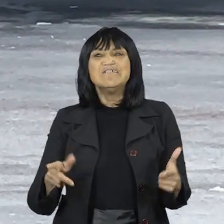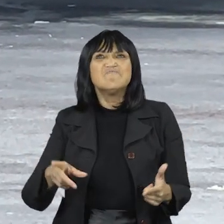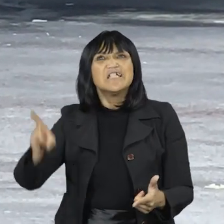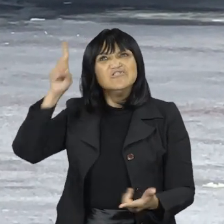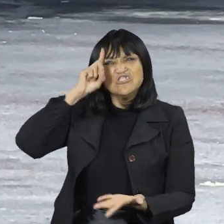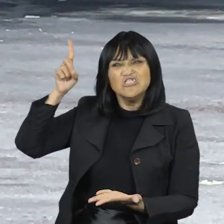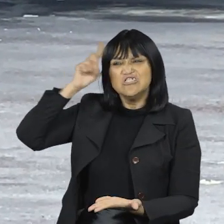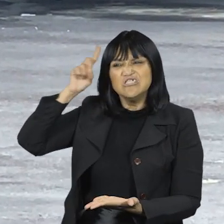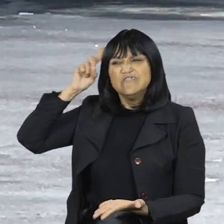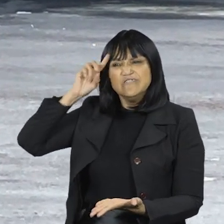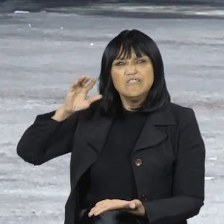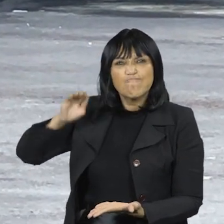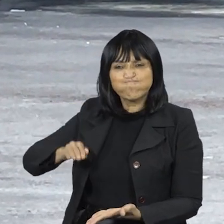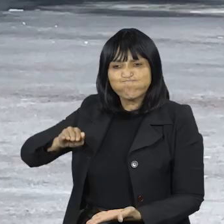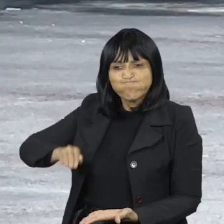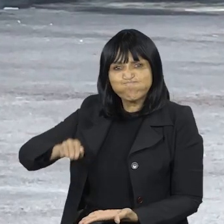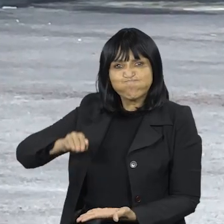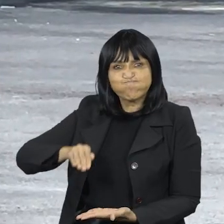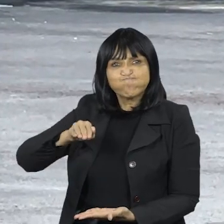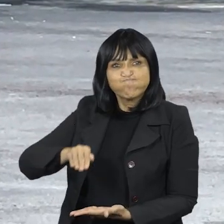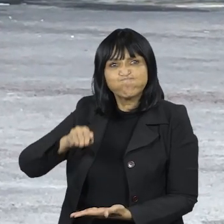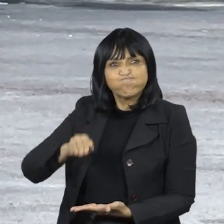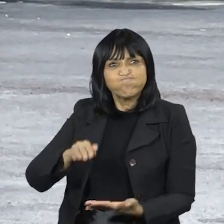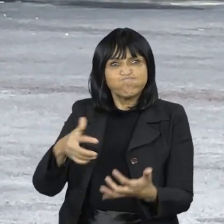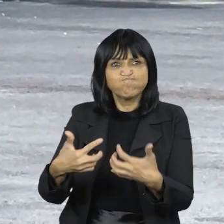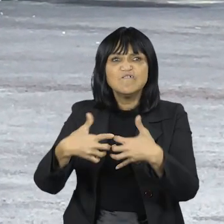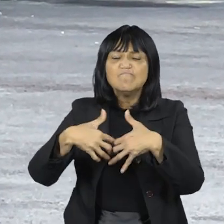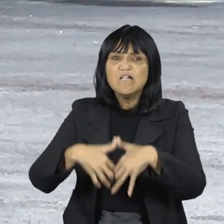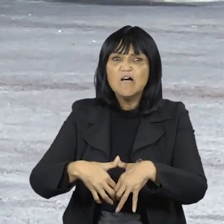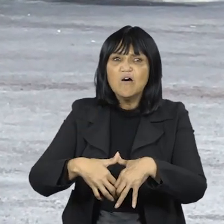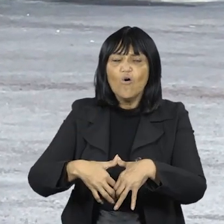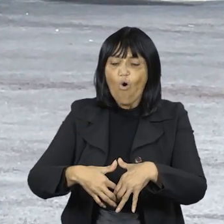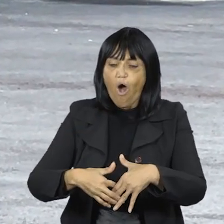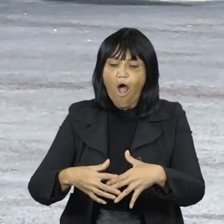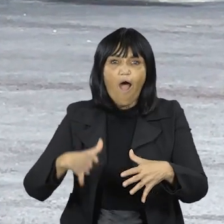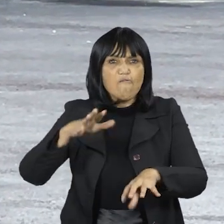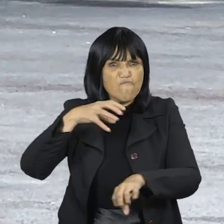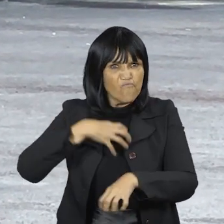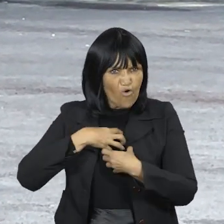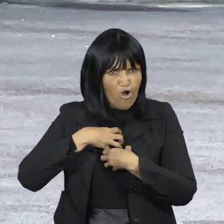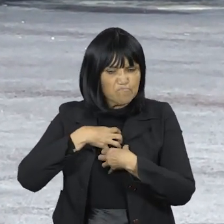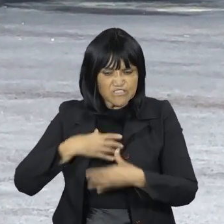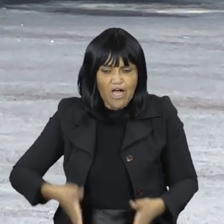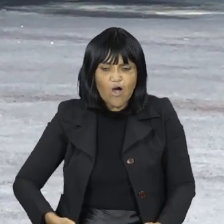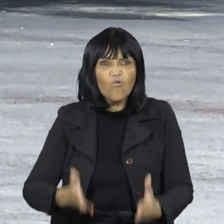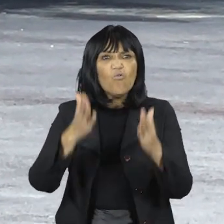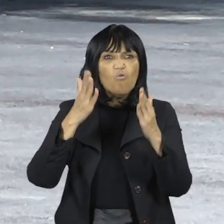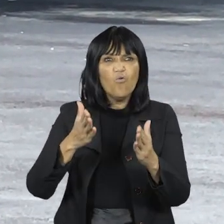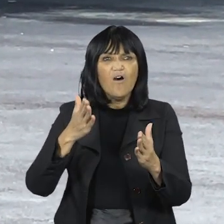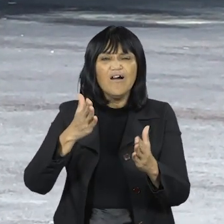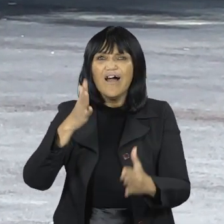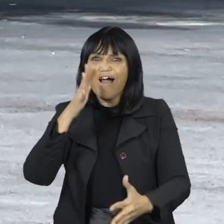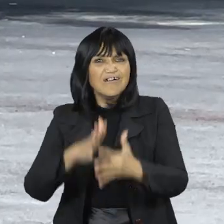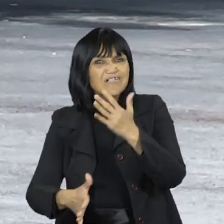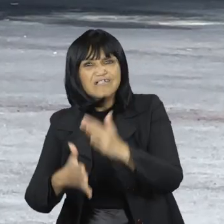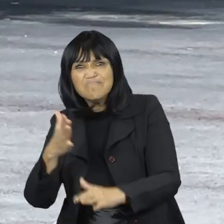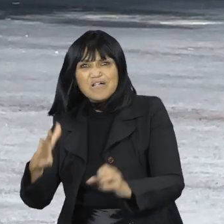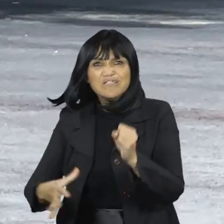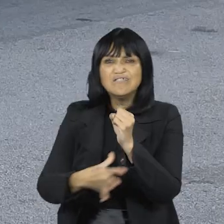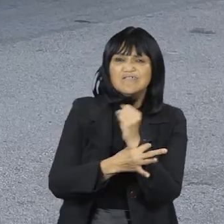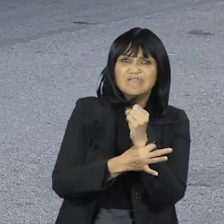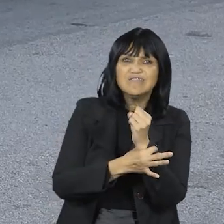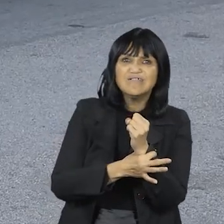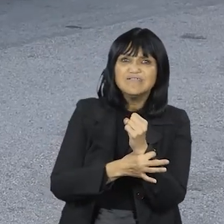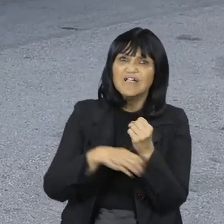passa dias nas estradas, as condições do asfalto também impactam diretamente a rotina e a segurança nas